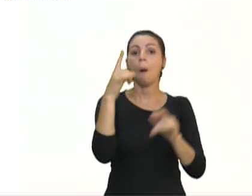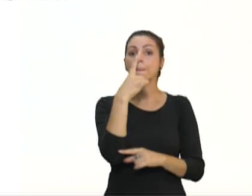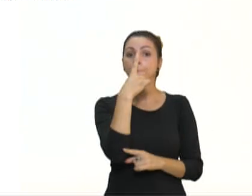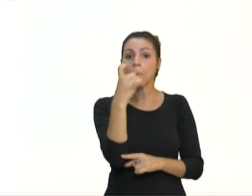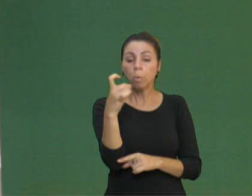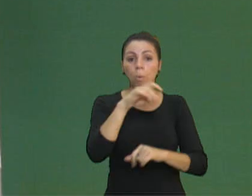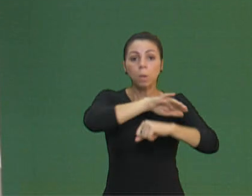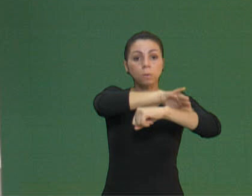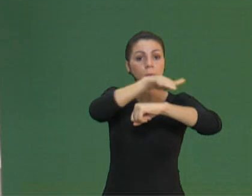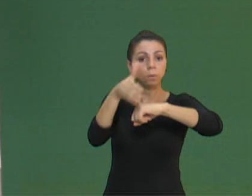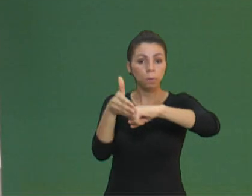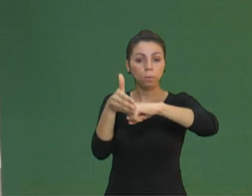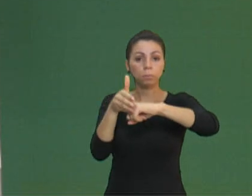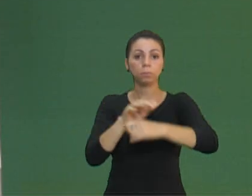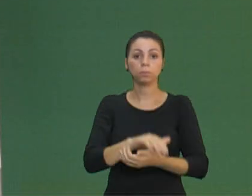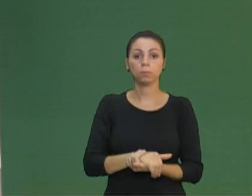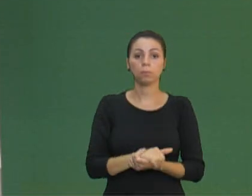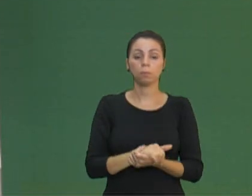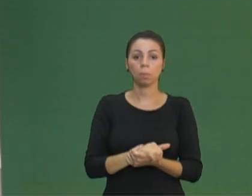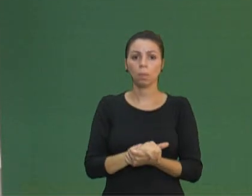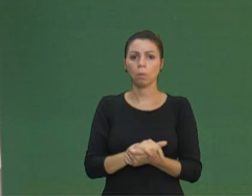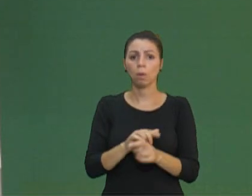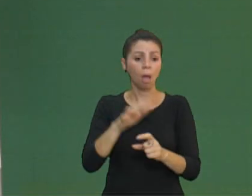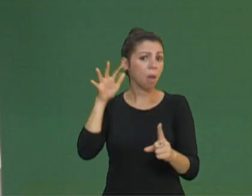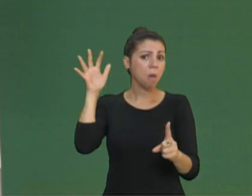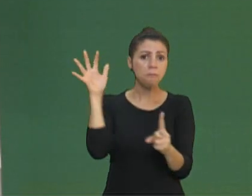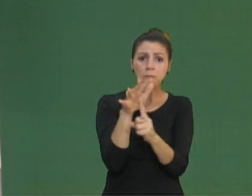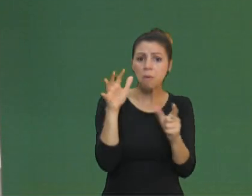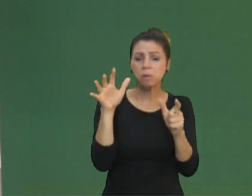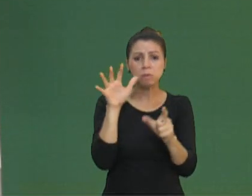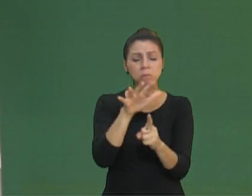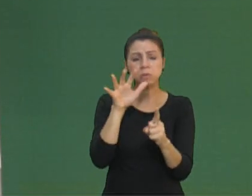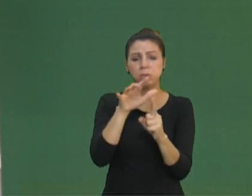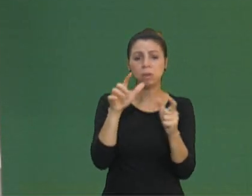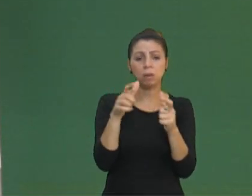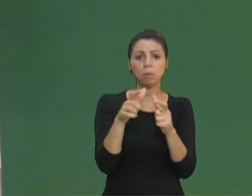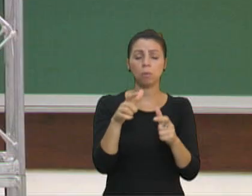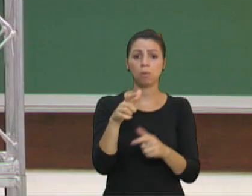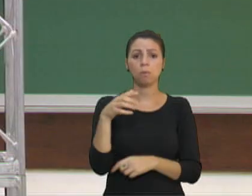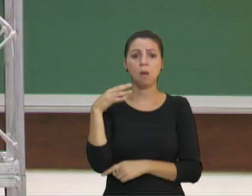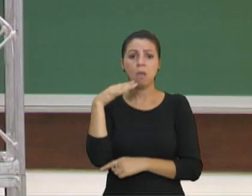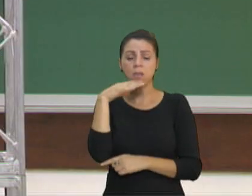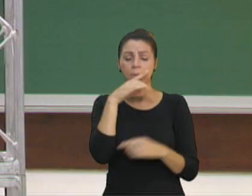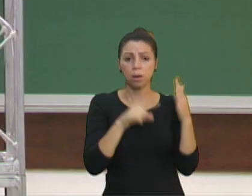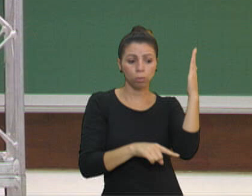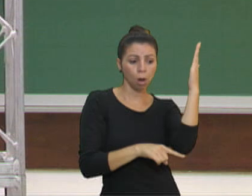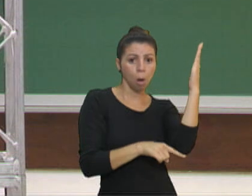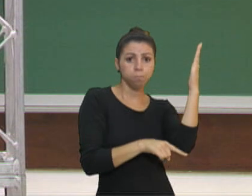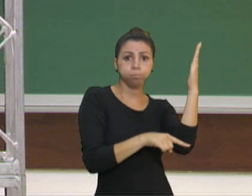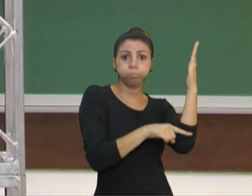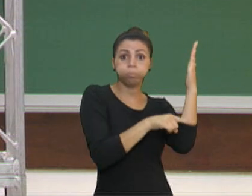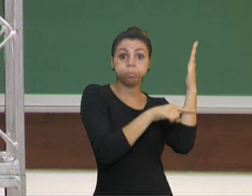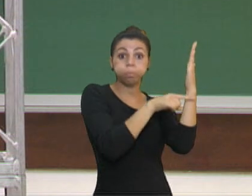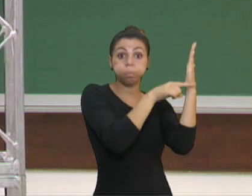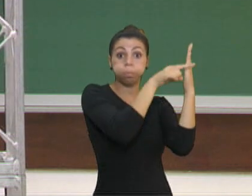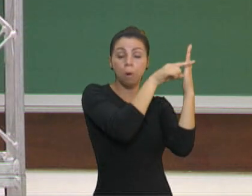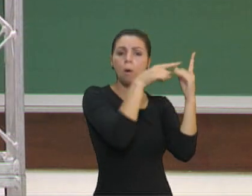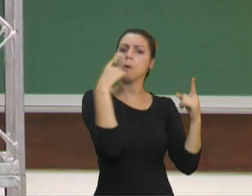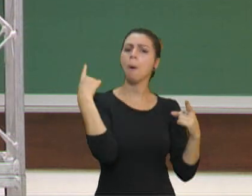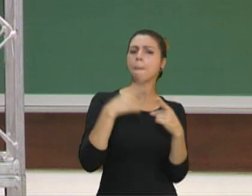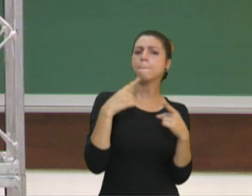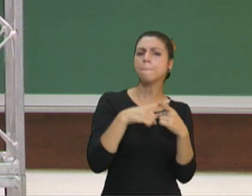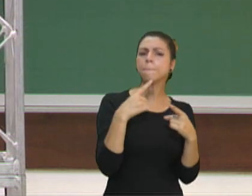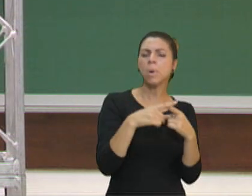na atmosfera, o que contribui para o aumento das temperaturas. Por que eu estou colocando esse material aqui para